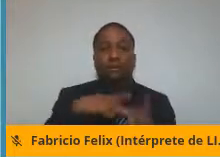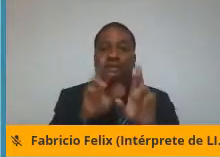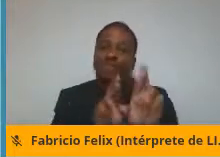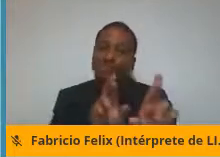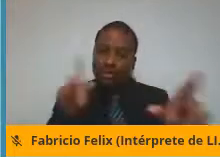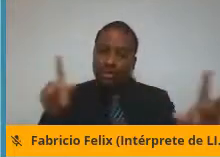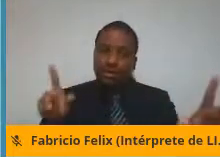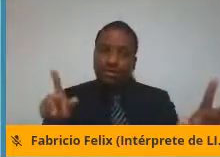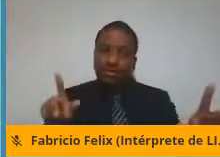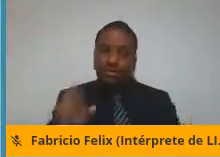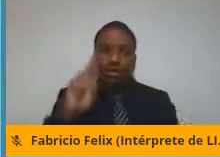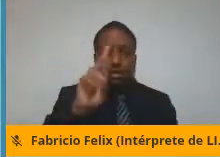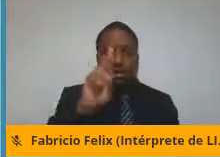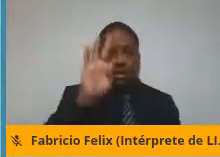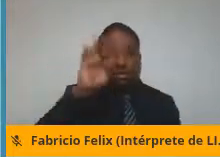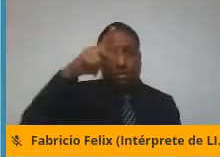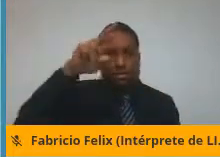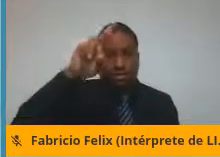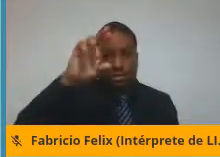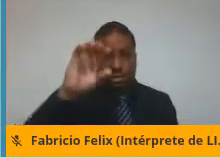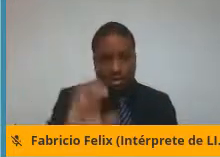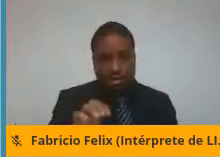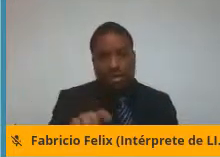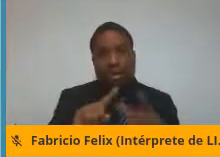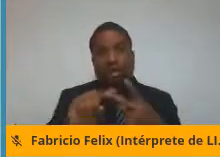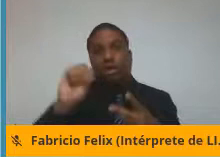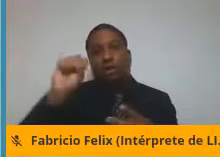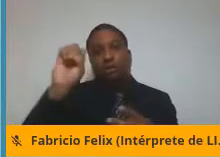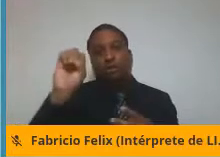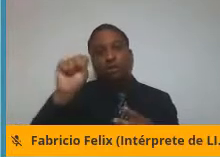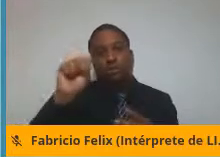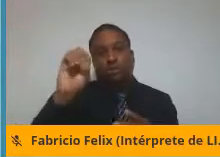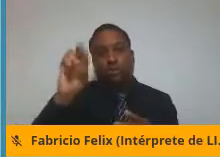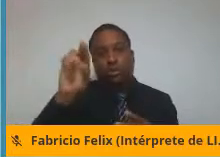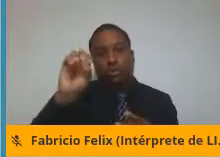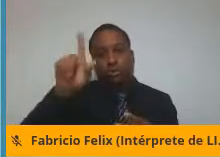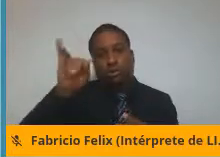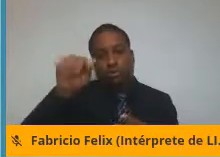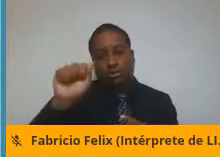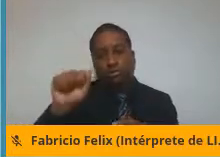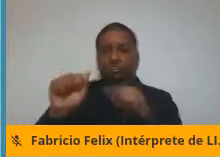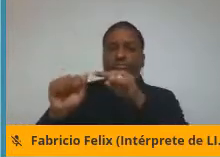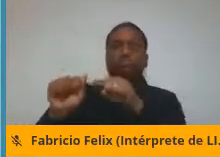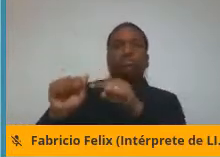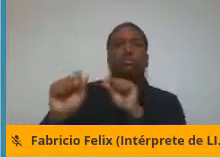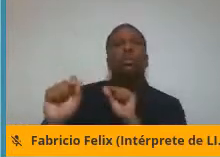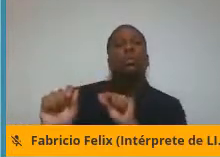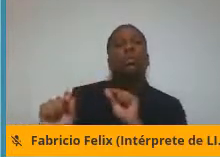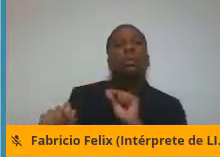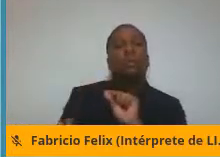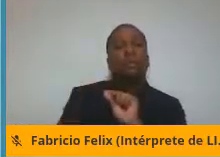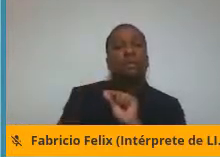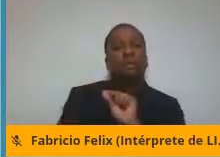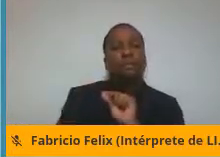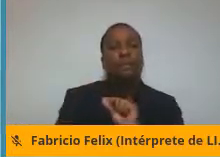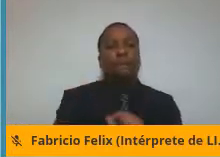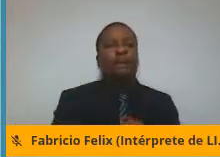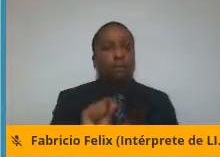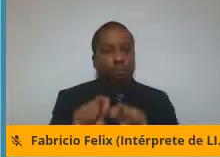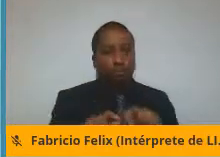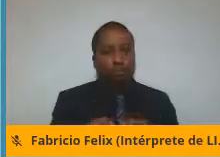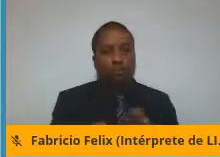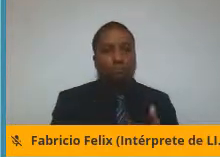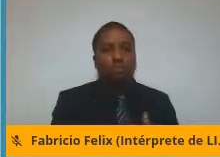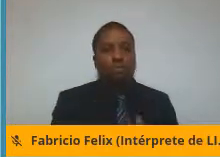a RT-PCR e a sorologia. Muitas pessoas me perguntam, o que é sorologia? É porque sorologia a gente está trabalhando com